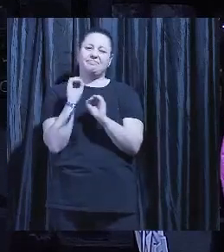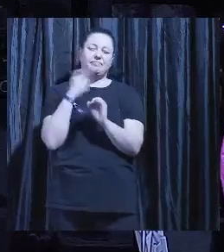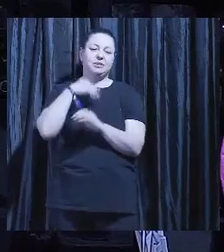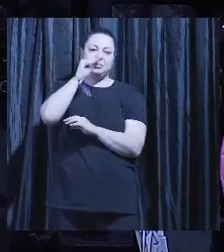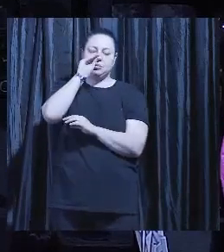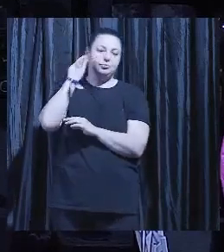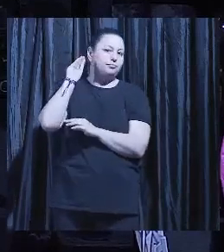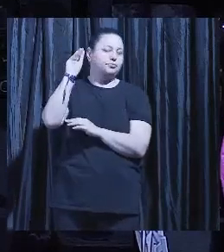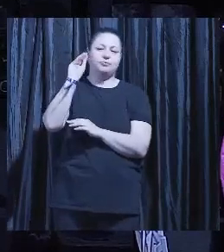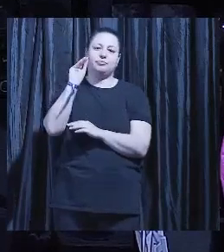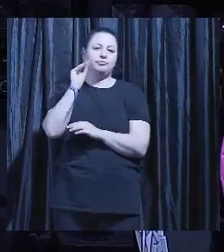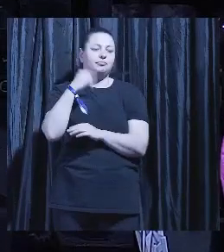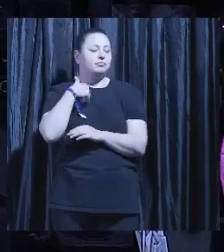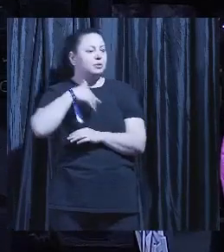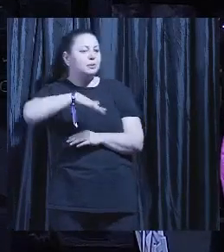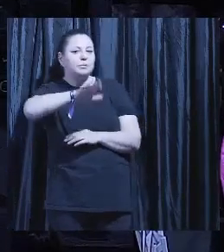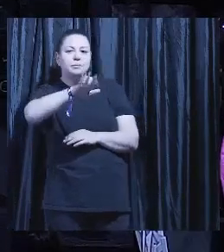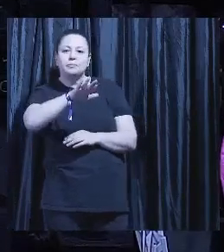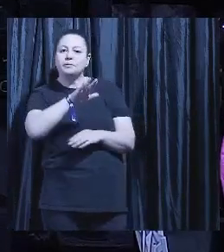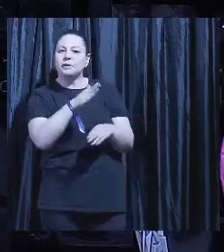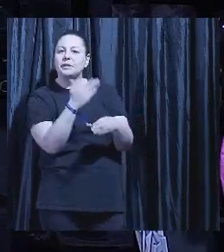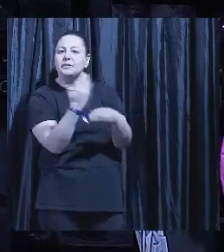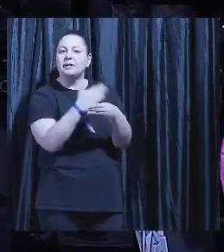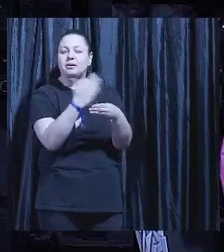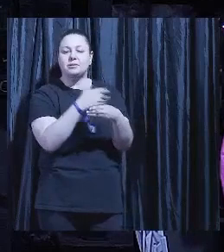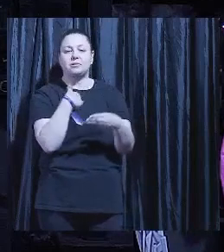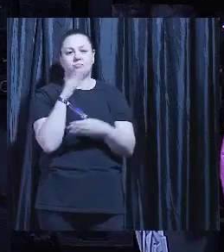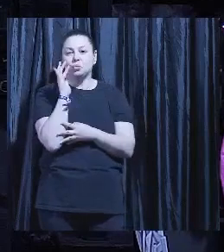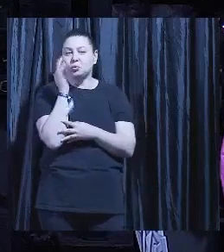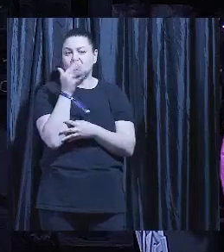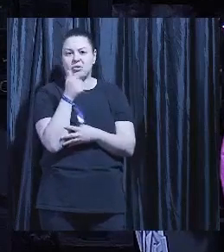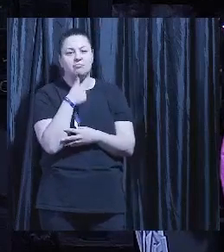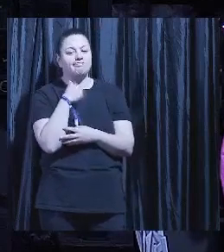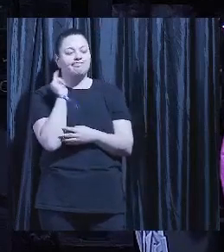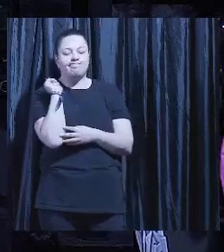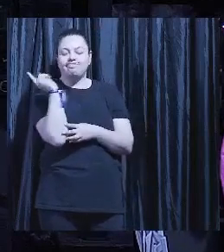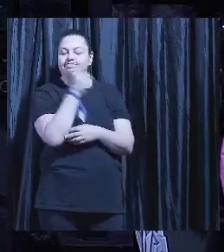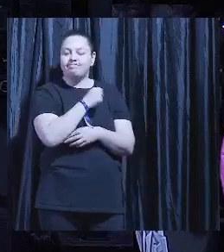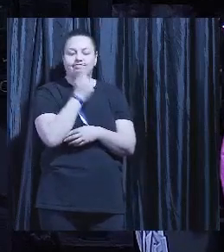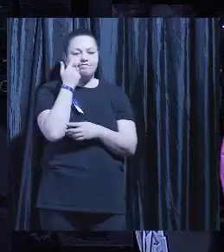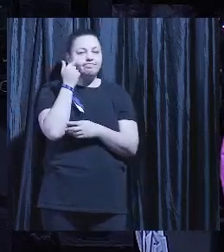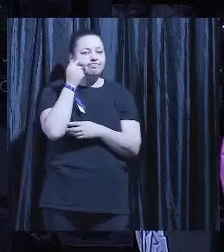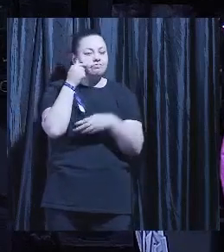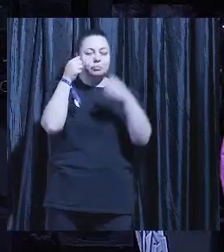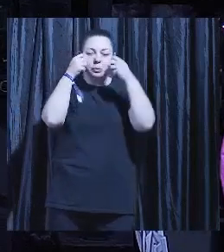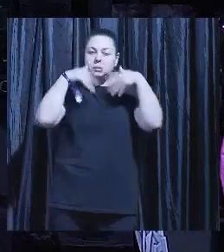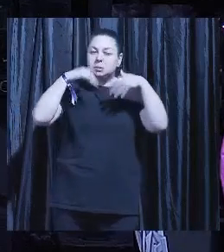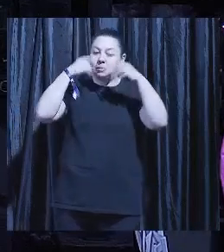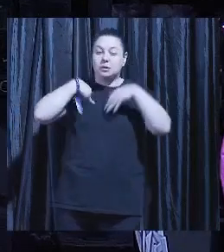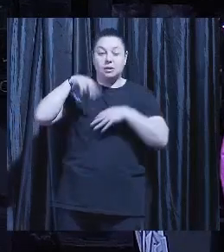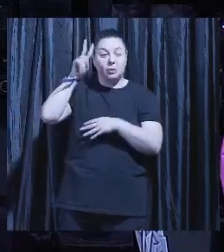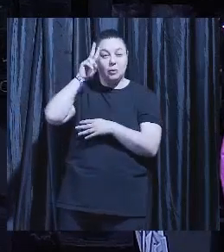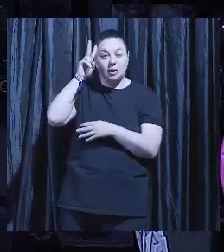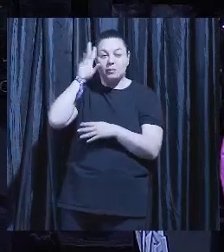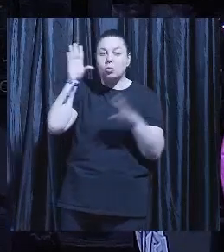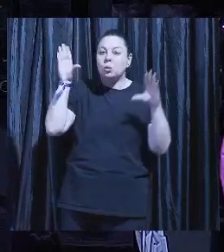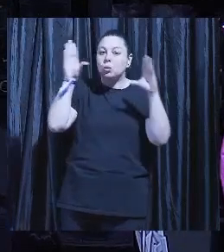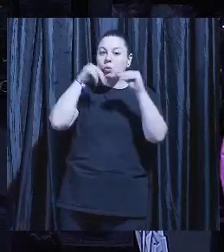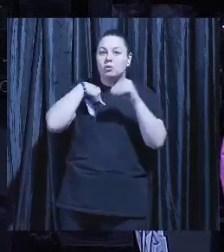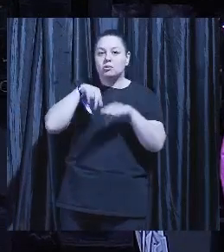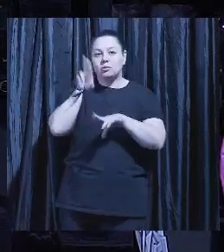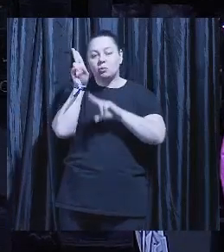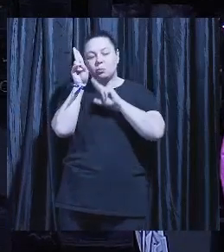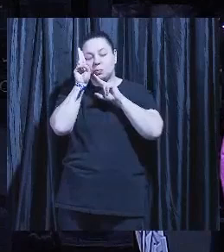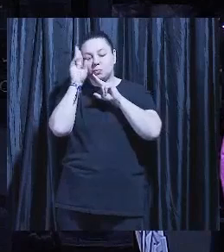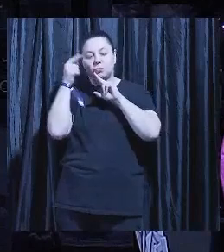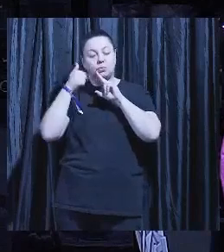Eu peguei o primeiro táxi que apareceu na frente. Eu fui embora chorando. Eu me lembro que naquela noite, eu dormi chorando, porque